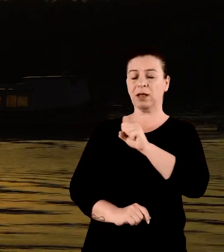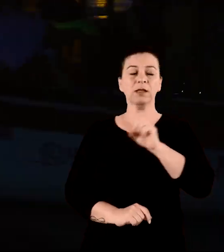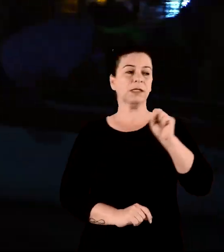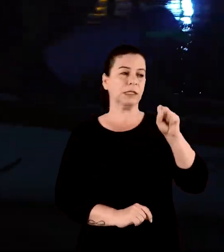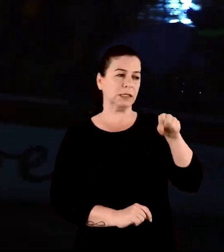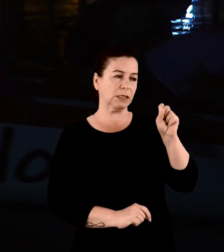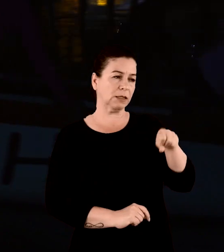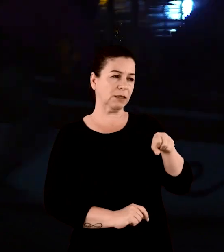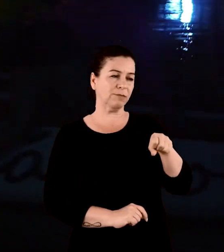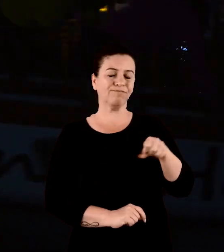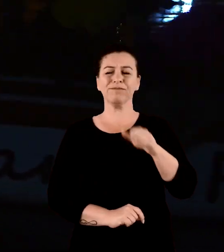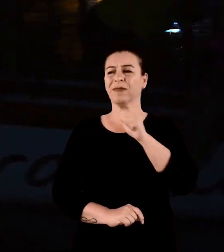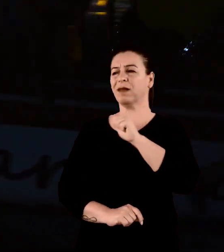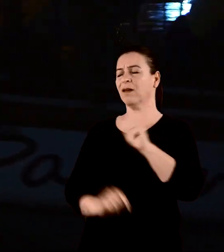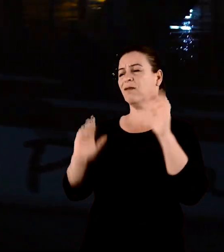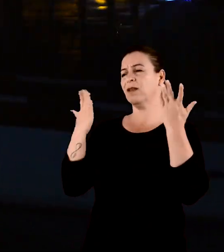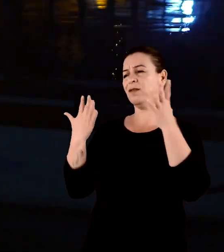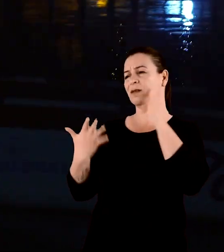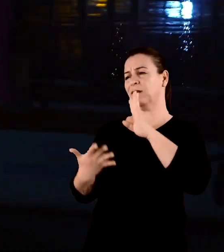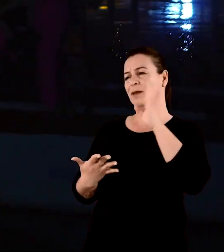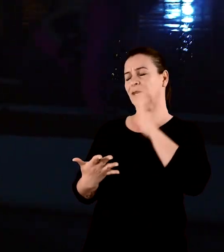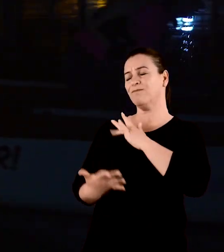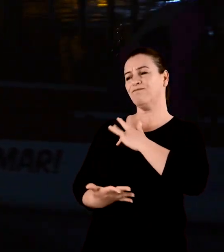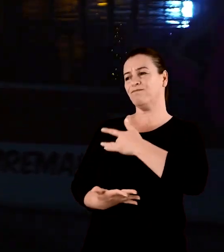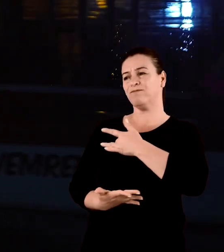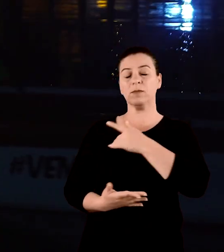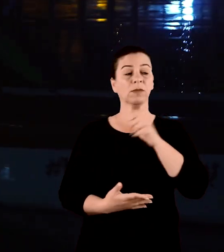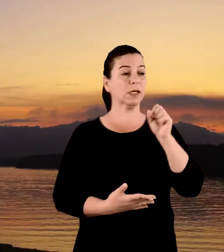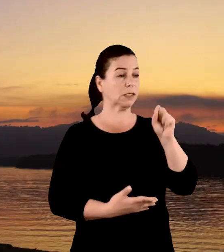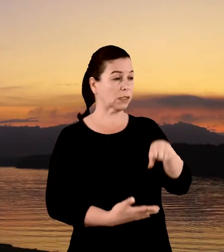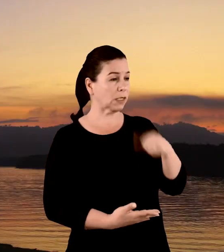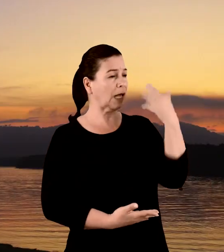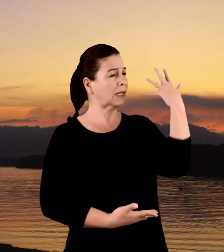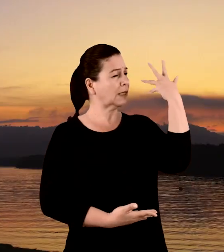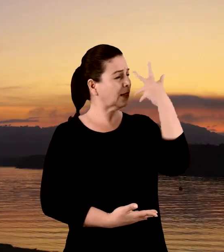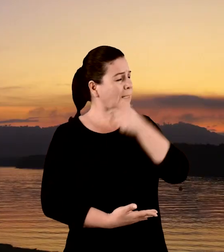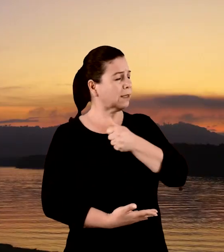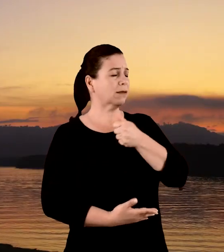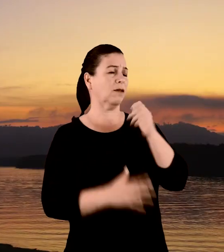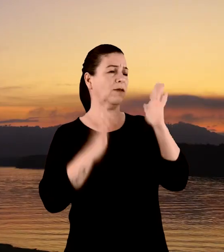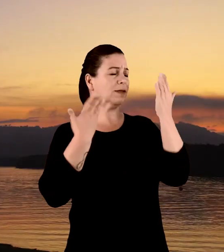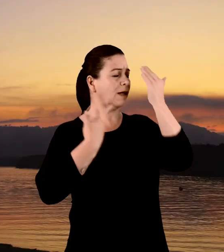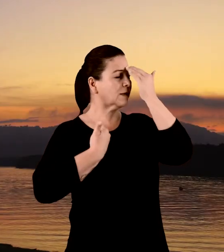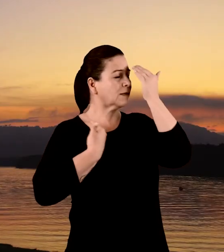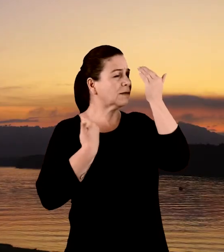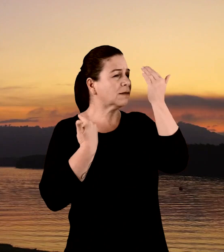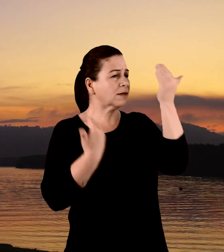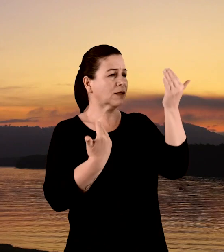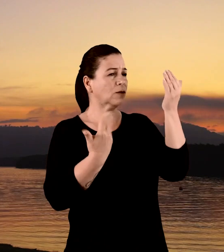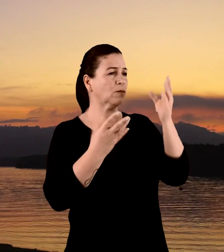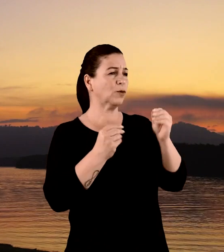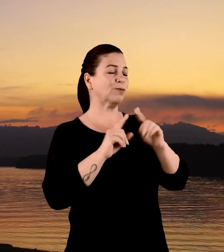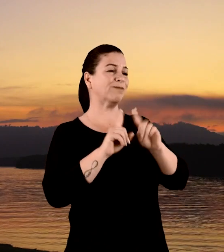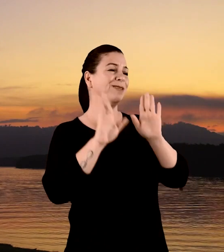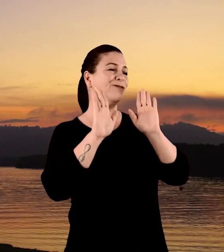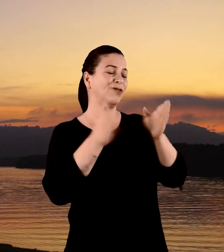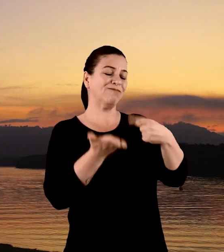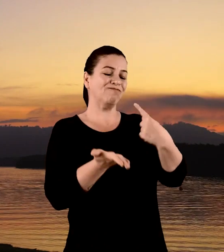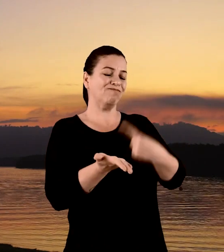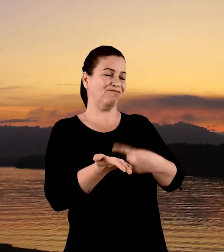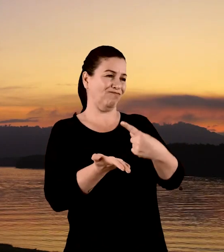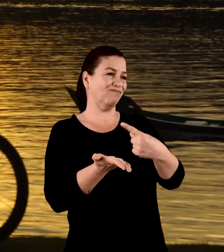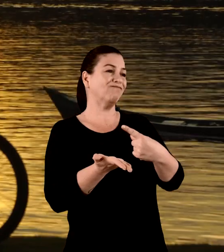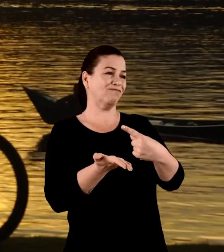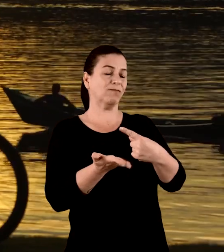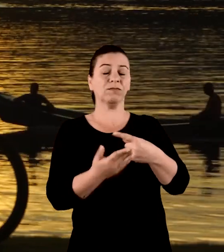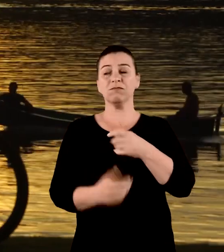ilhas? Isso. A festa é tão legal. Que pena. É linda a festa. Agradeço muito, mas eu já tô